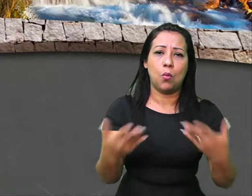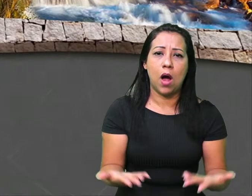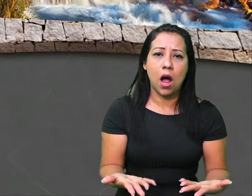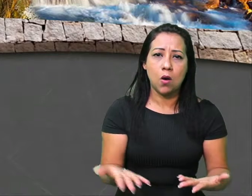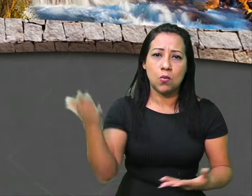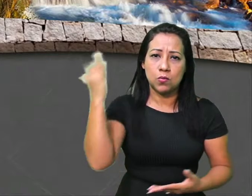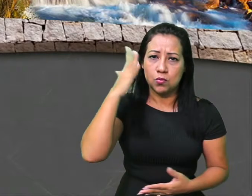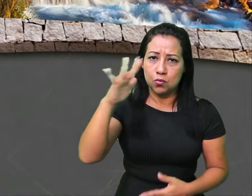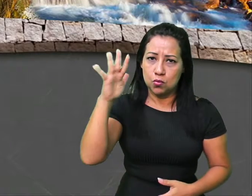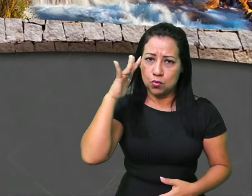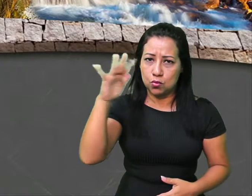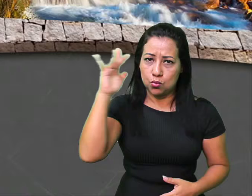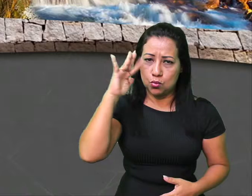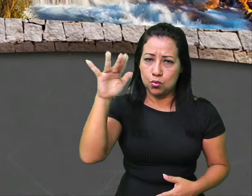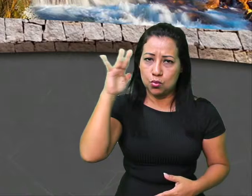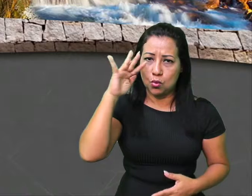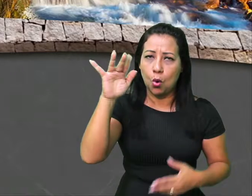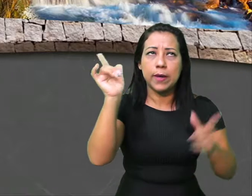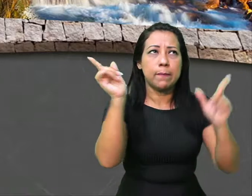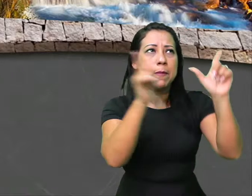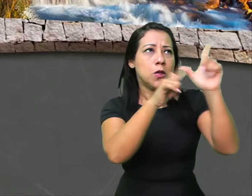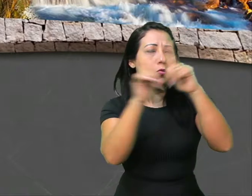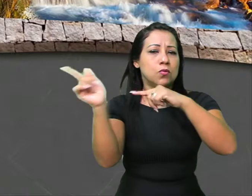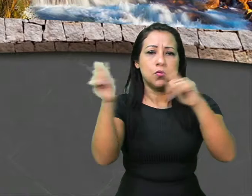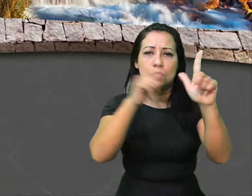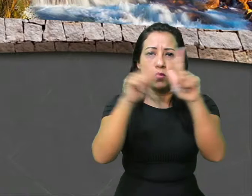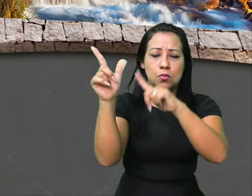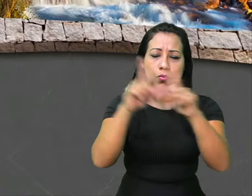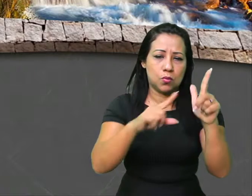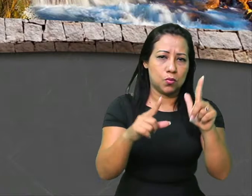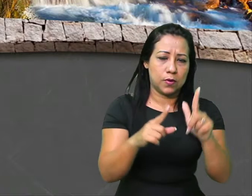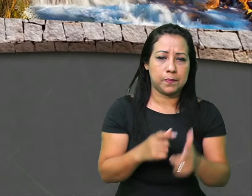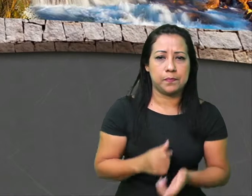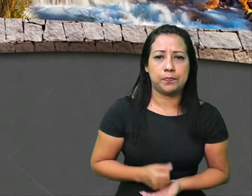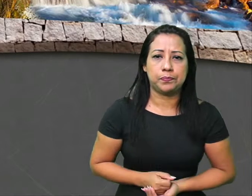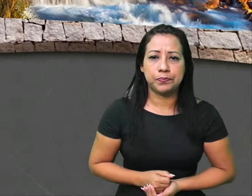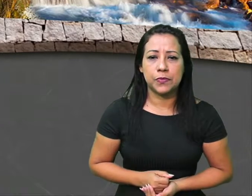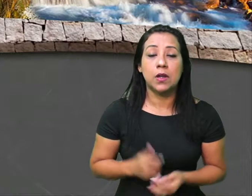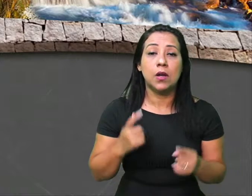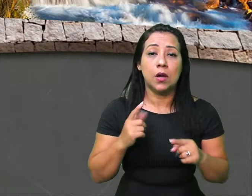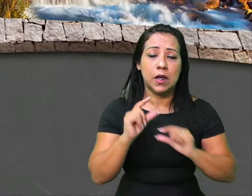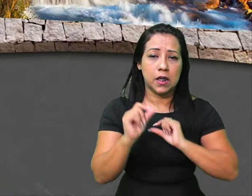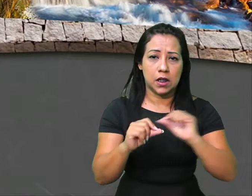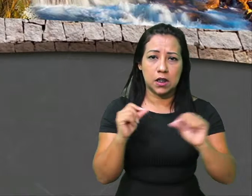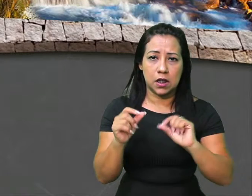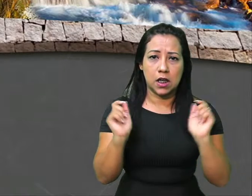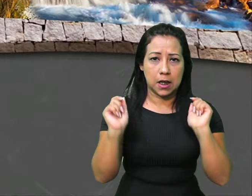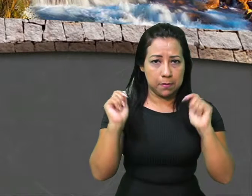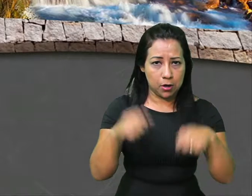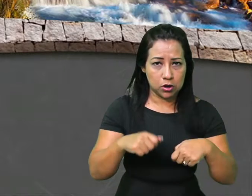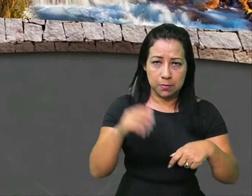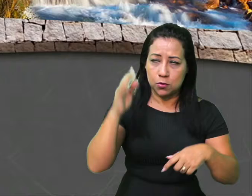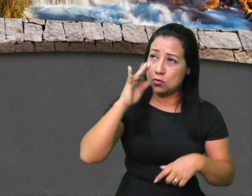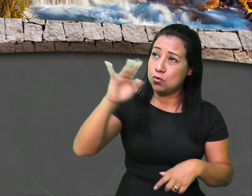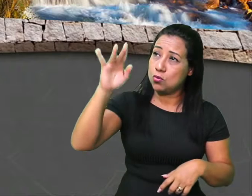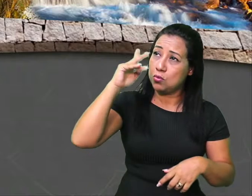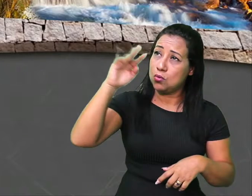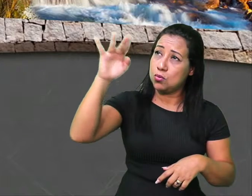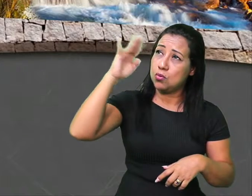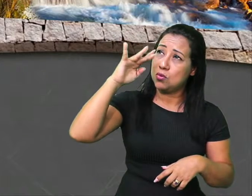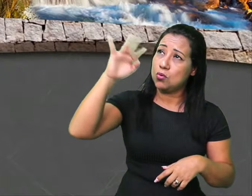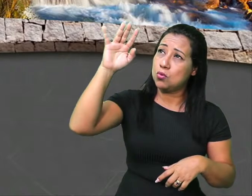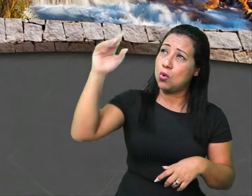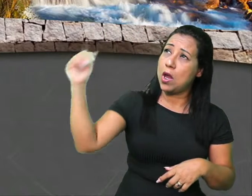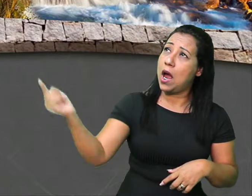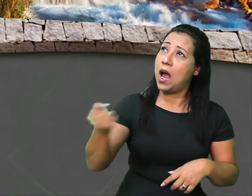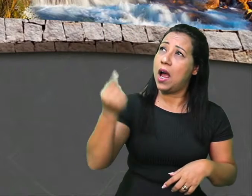Sonhe nas estrelas, porque podemos sonhar alto. Os